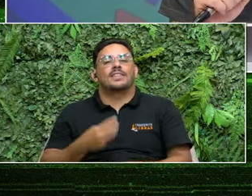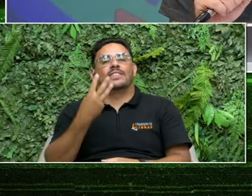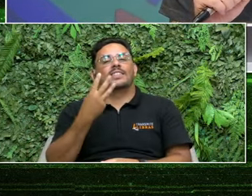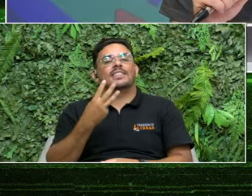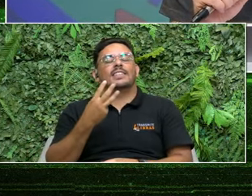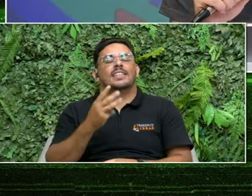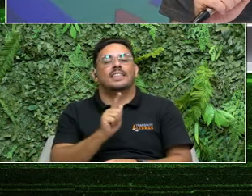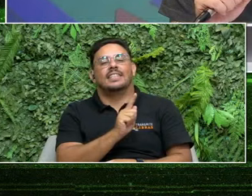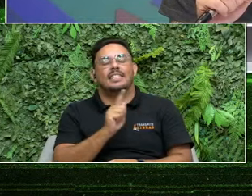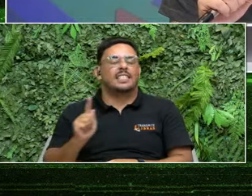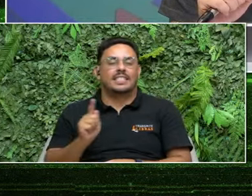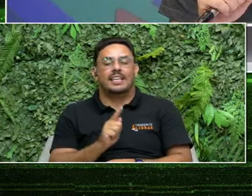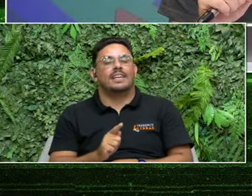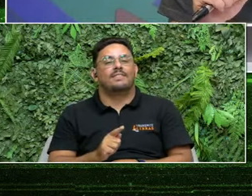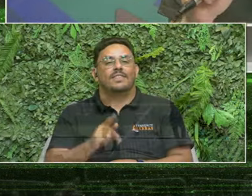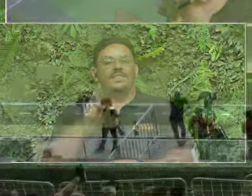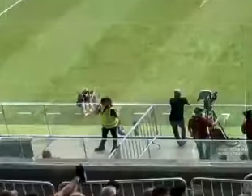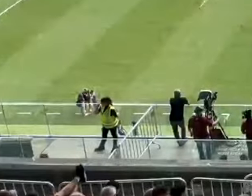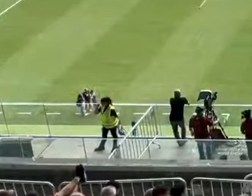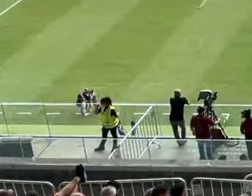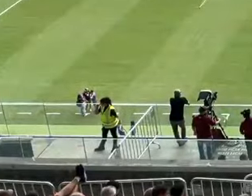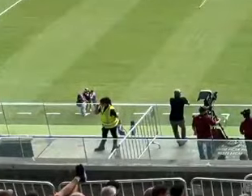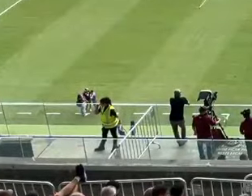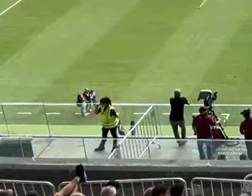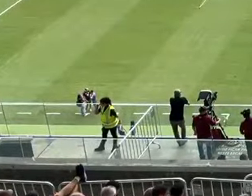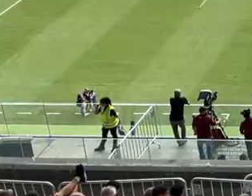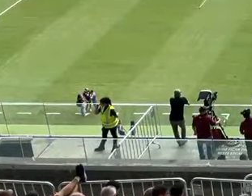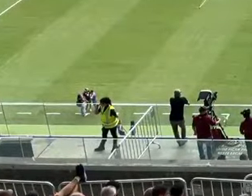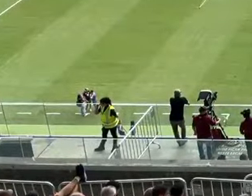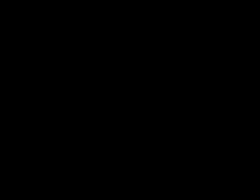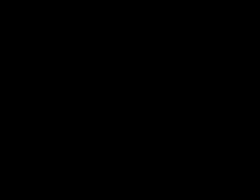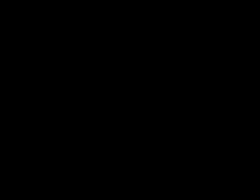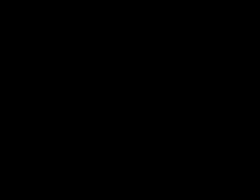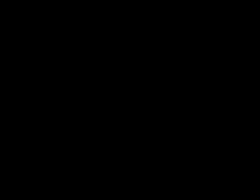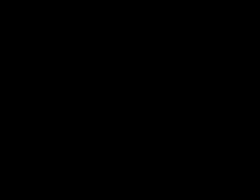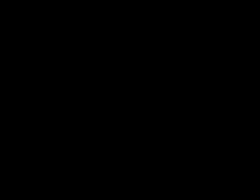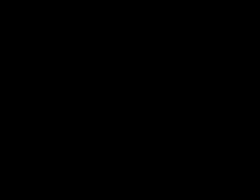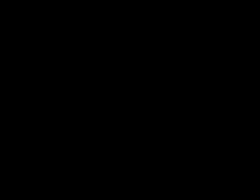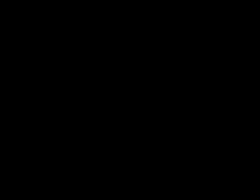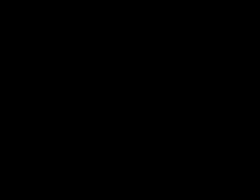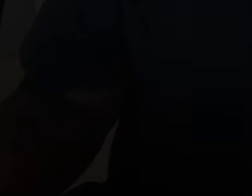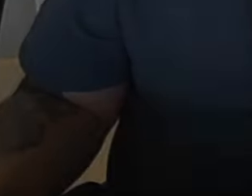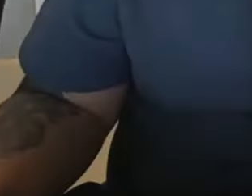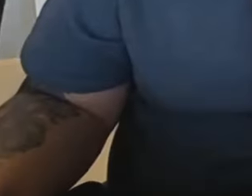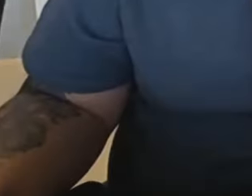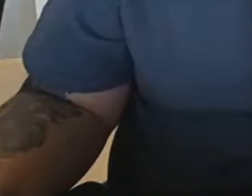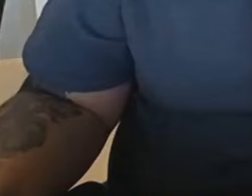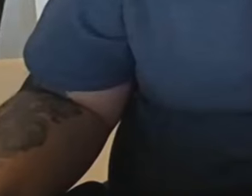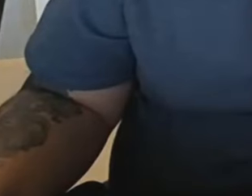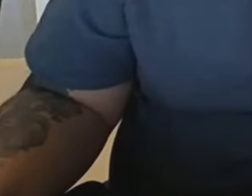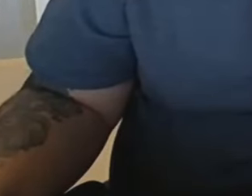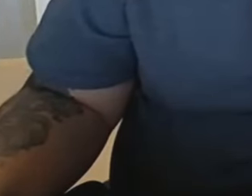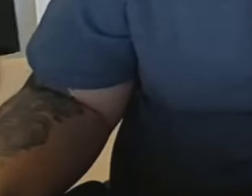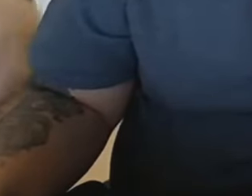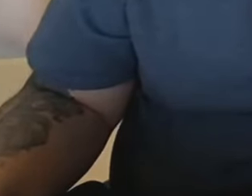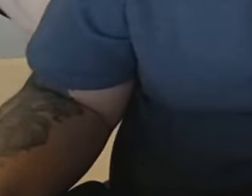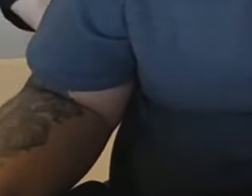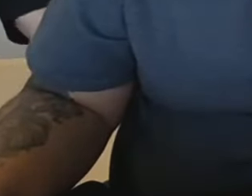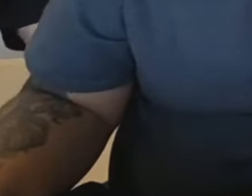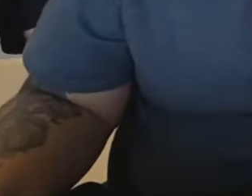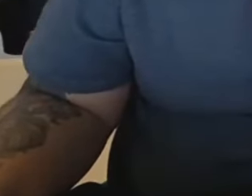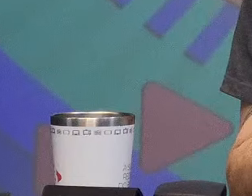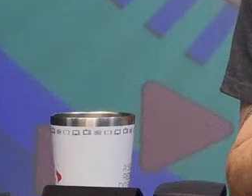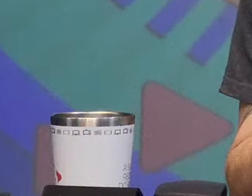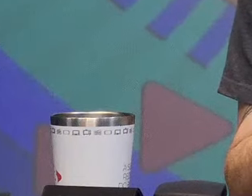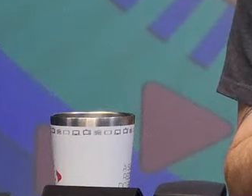ei ei não nossa olha aqui daqui a pouco a gente pode falar um pouquinho mais a a entrevista do do milito foi